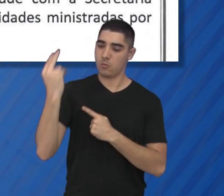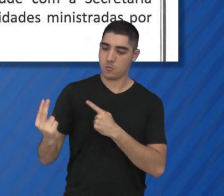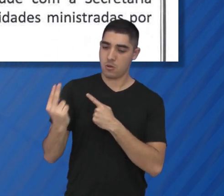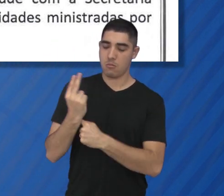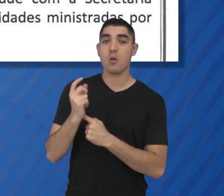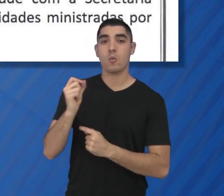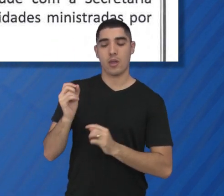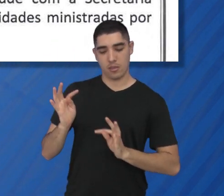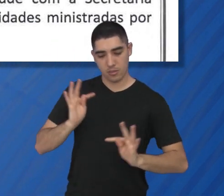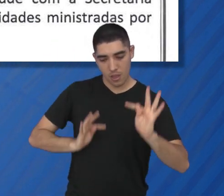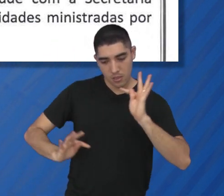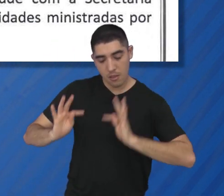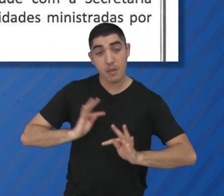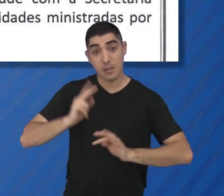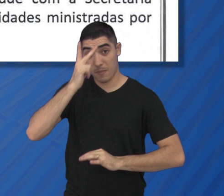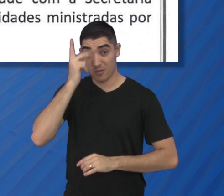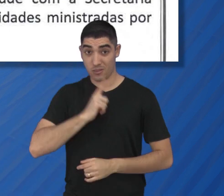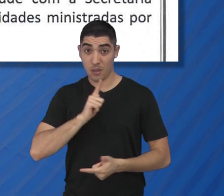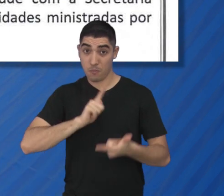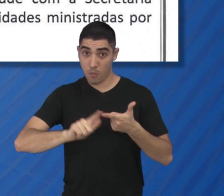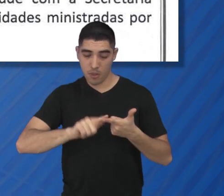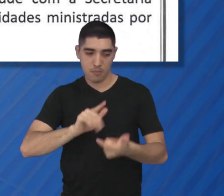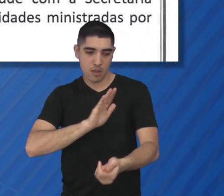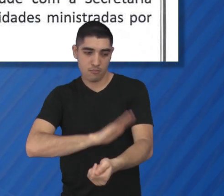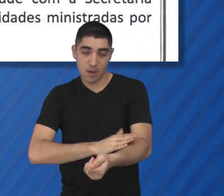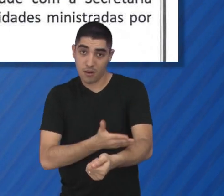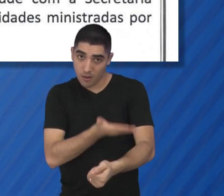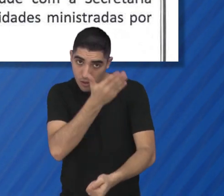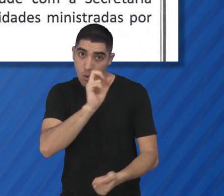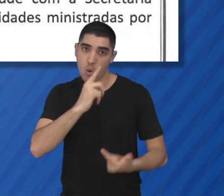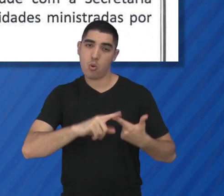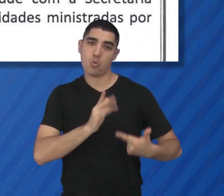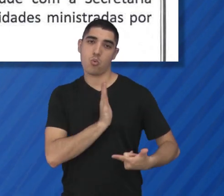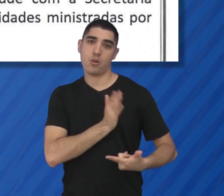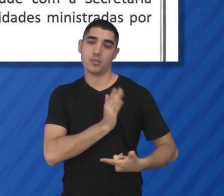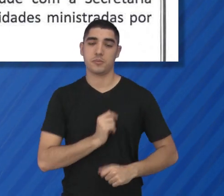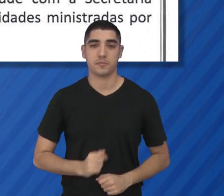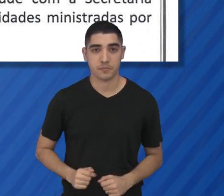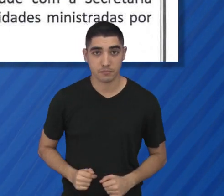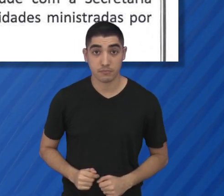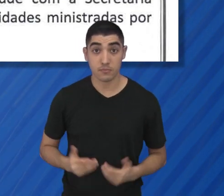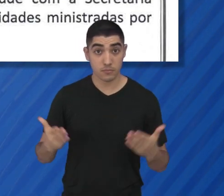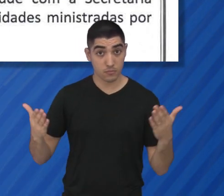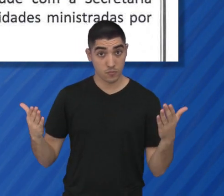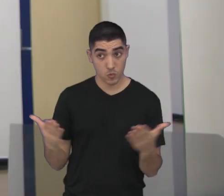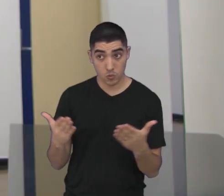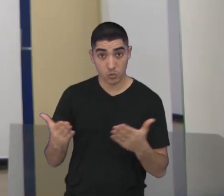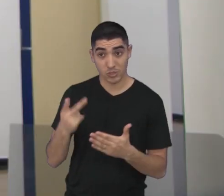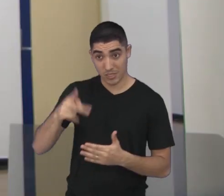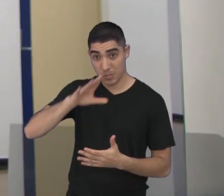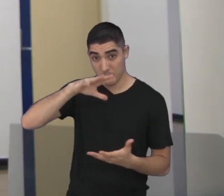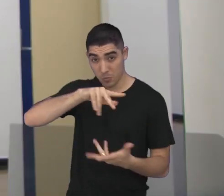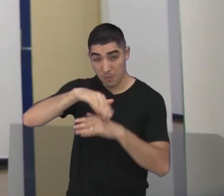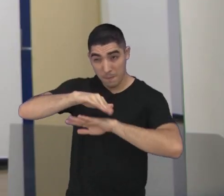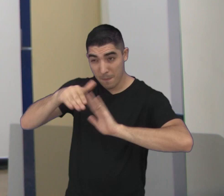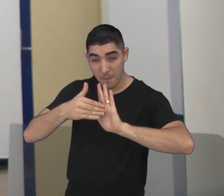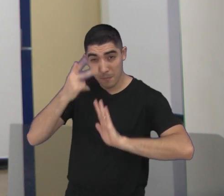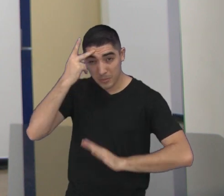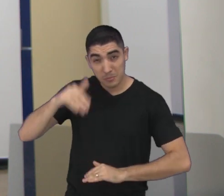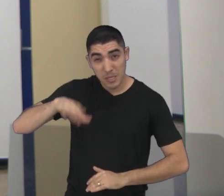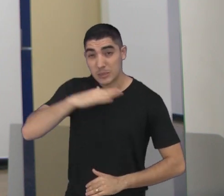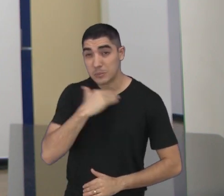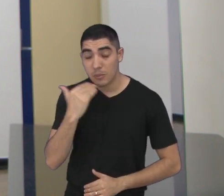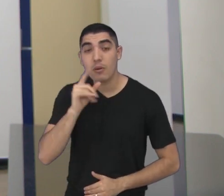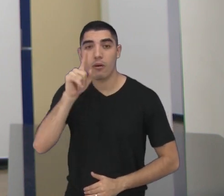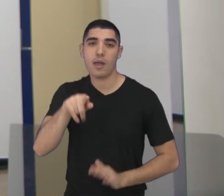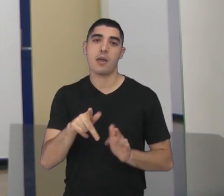físicas específicas para complementar o tratamento de pessoas cardiopatas e hipertensas. Hoje a maior causa de morte